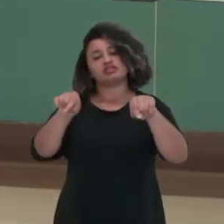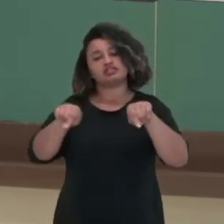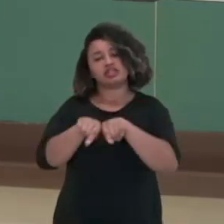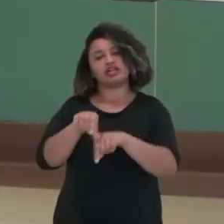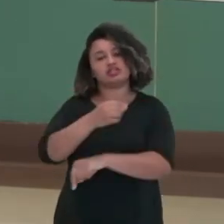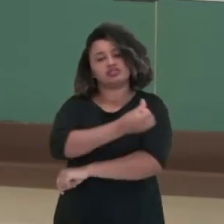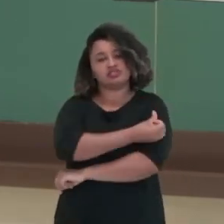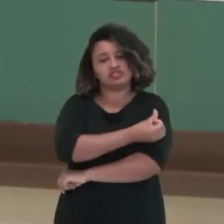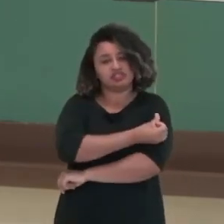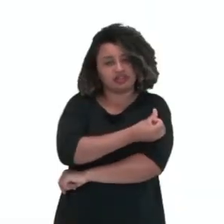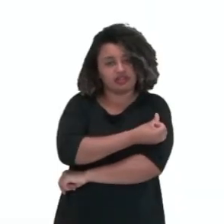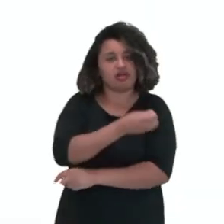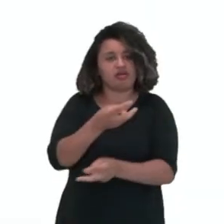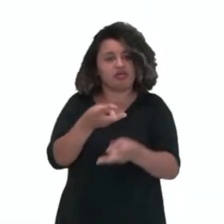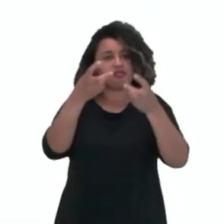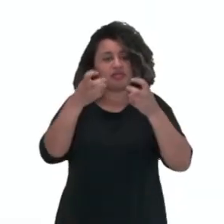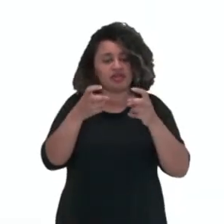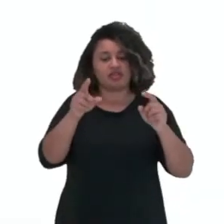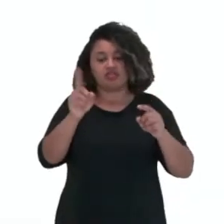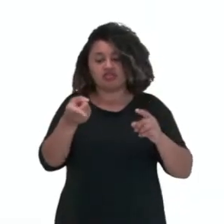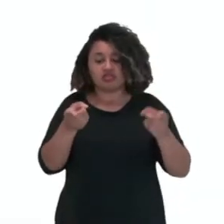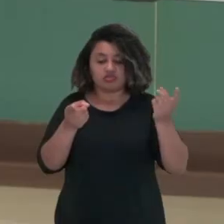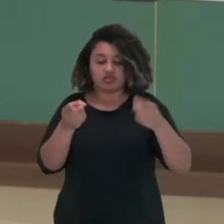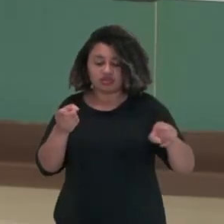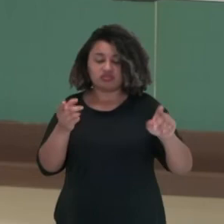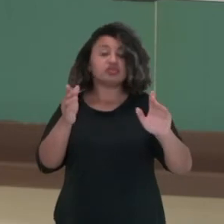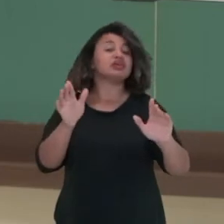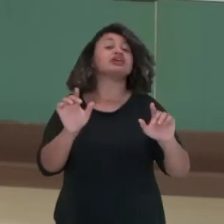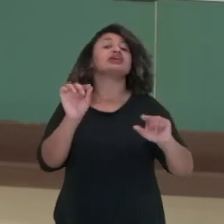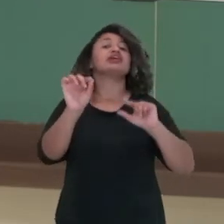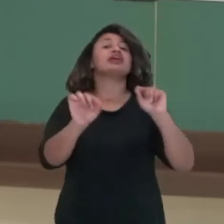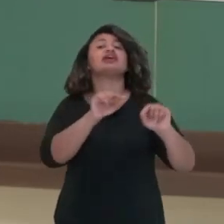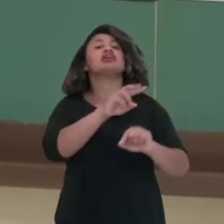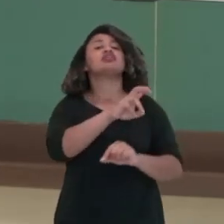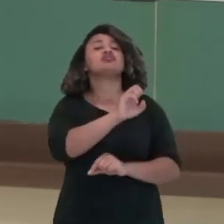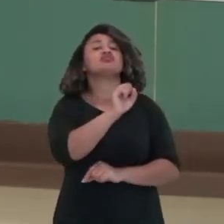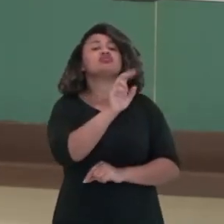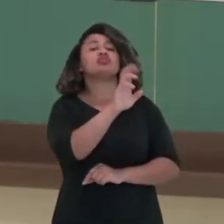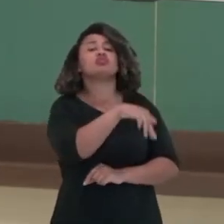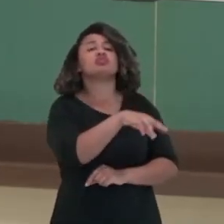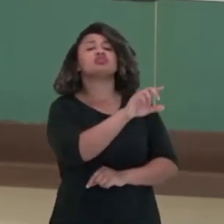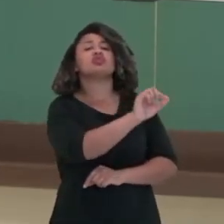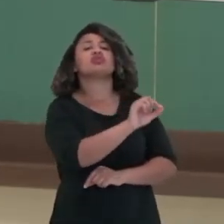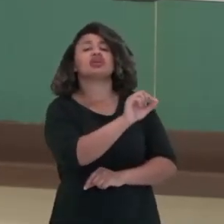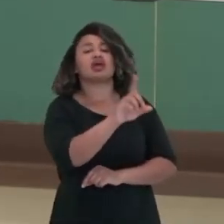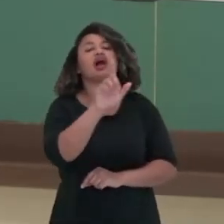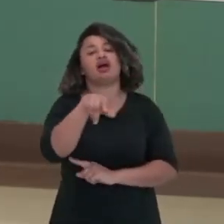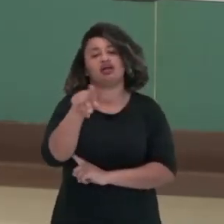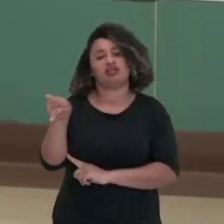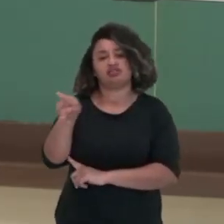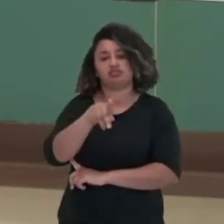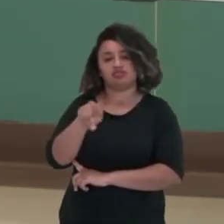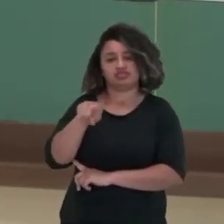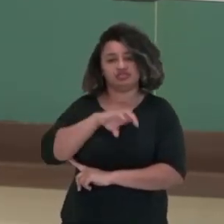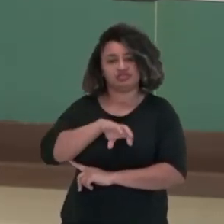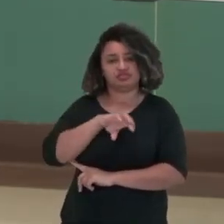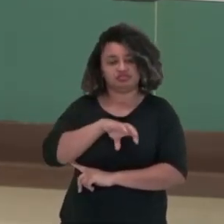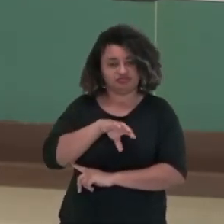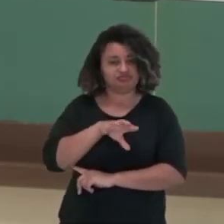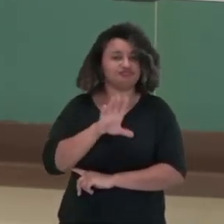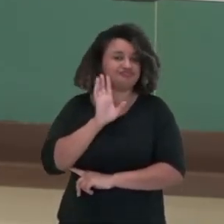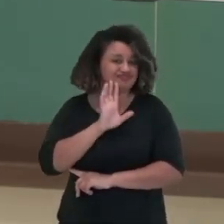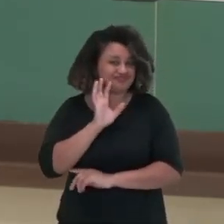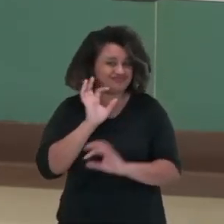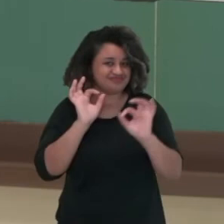sexto ano. Observe que entre vírgulas eu expliquei quem é Wilson, ou seja, o professor de português.